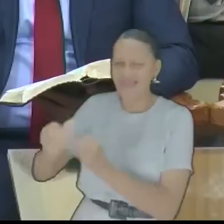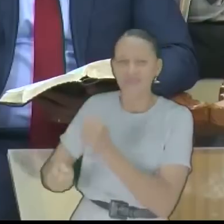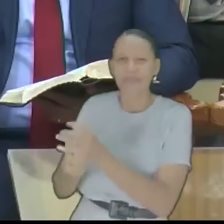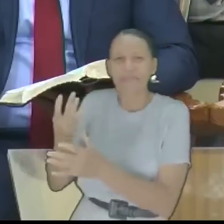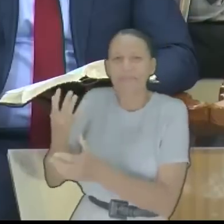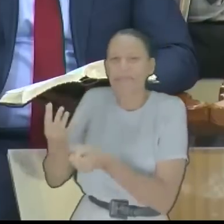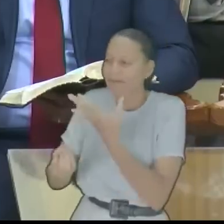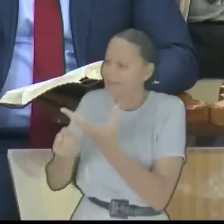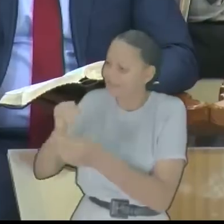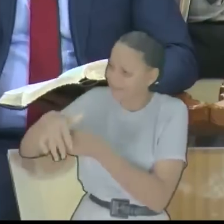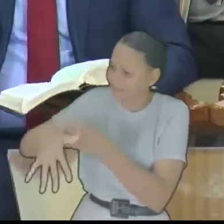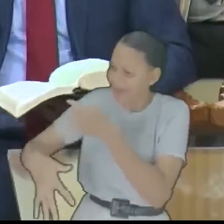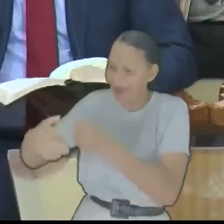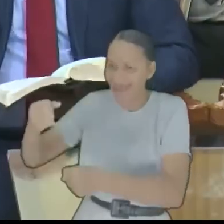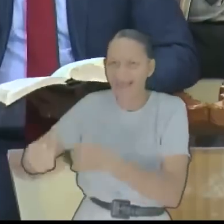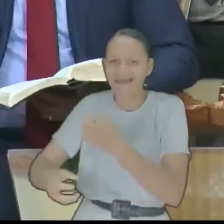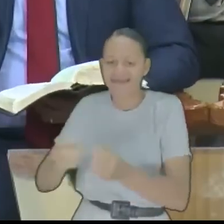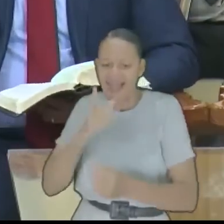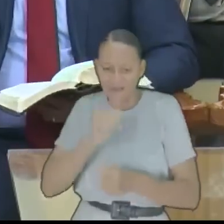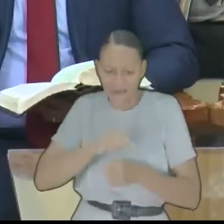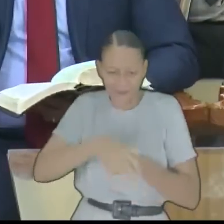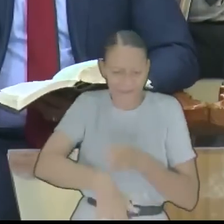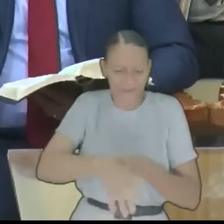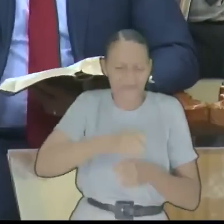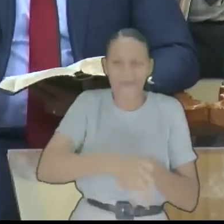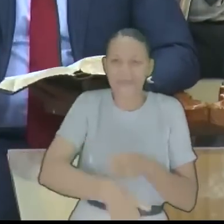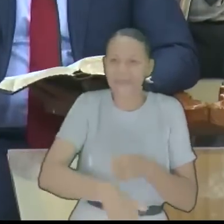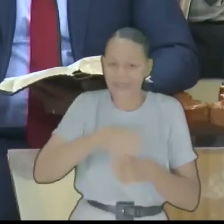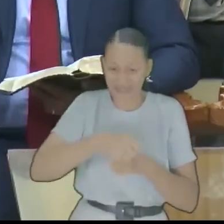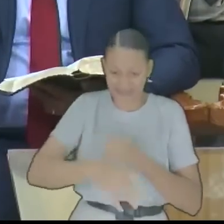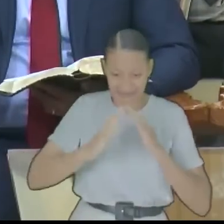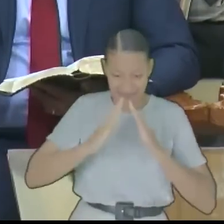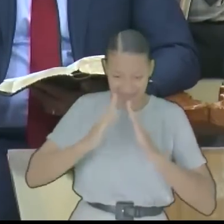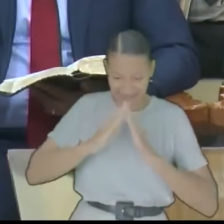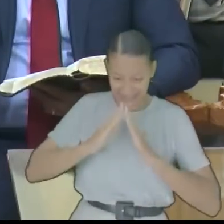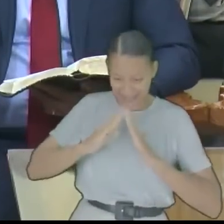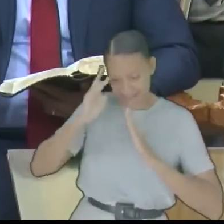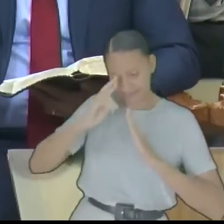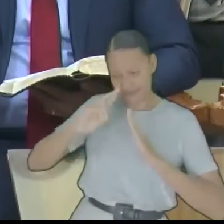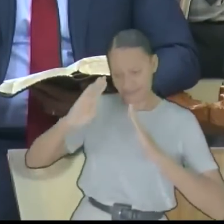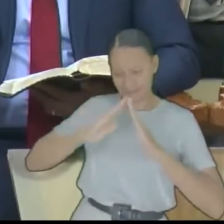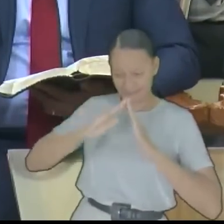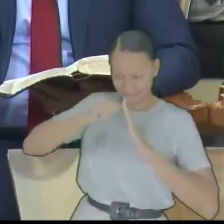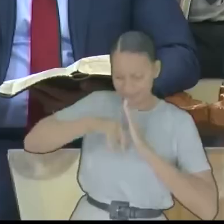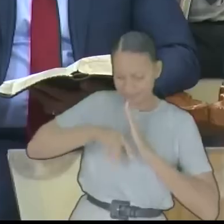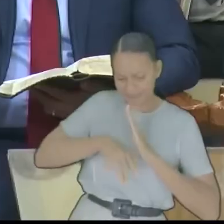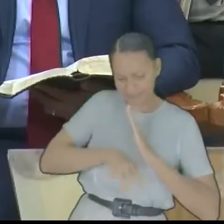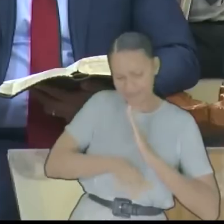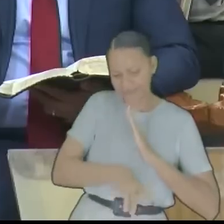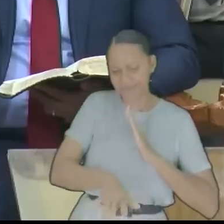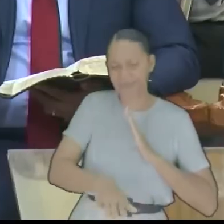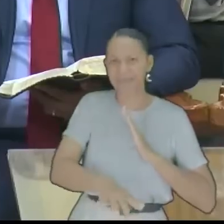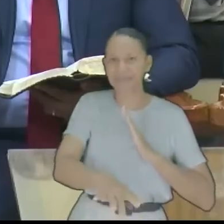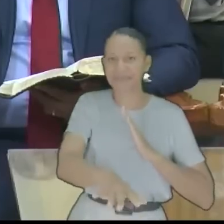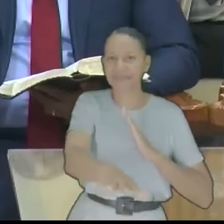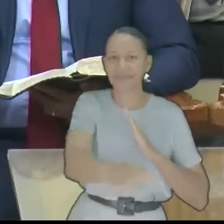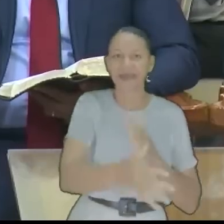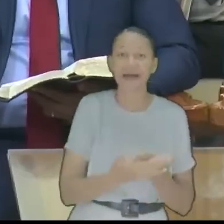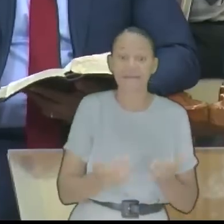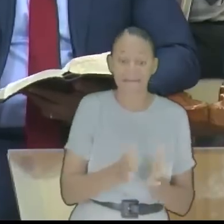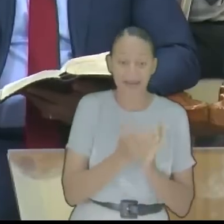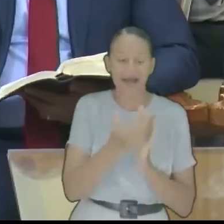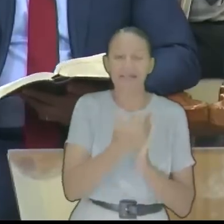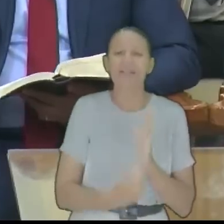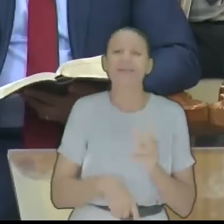leite, vai ter água, e vai aparecer uma fonte na casa do Senhor, que vai regar o vale de Sitim. Na